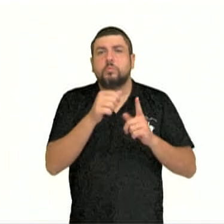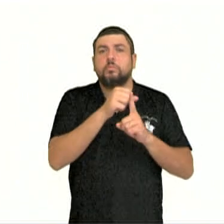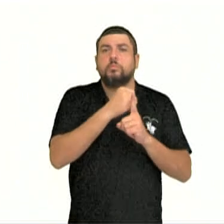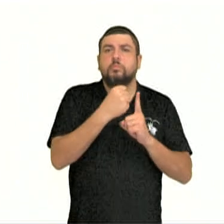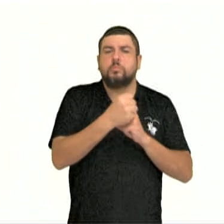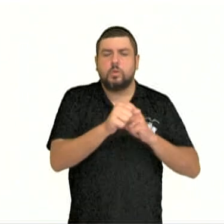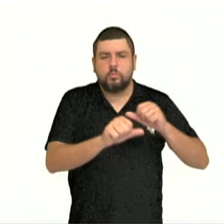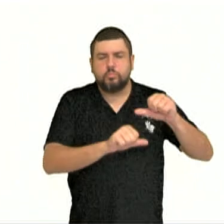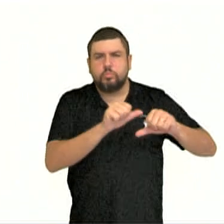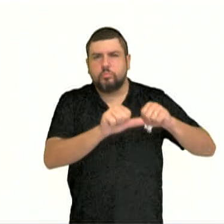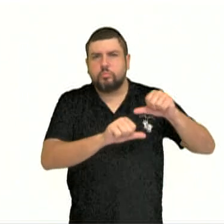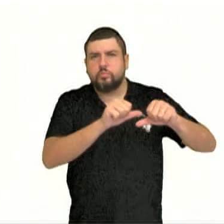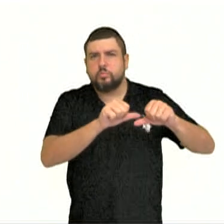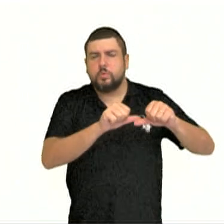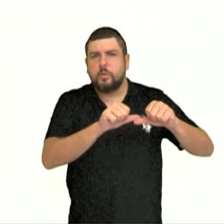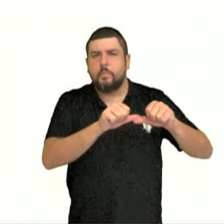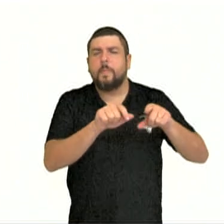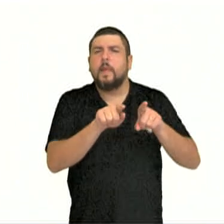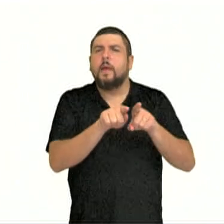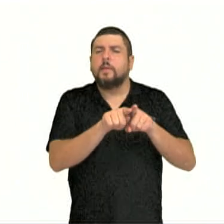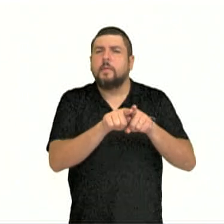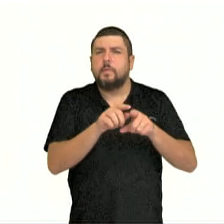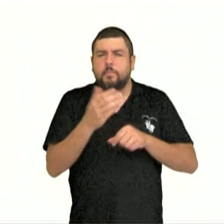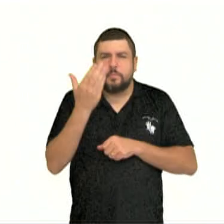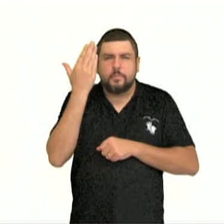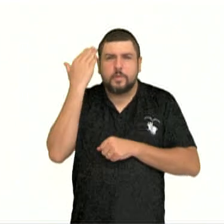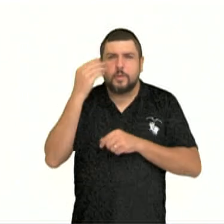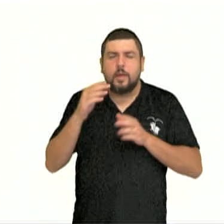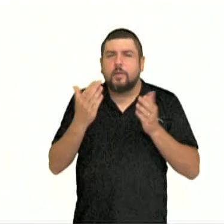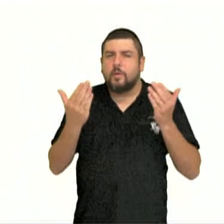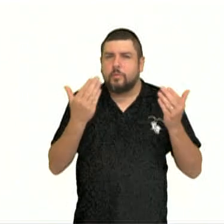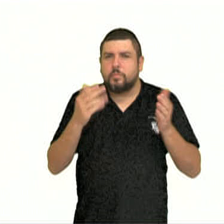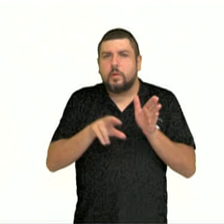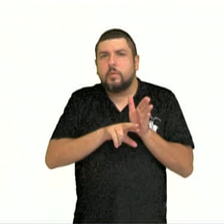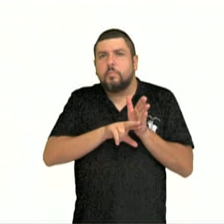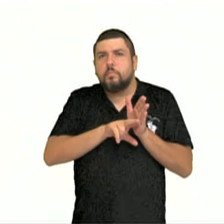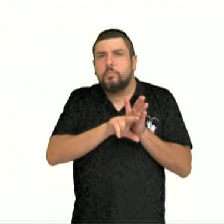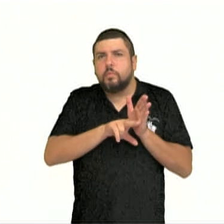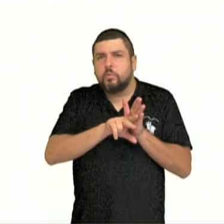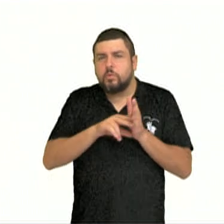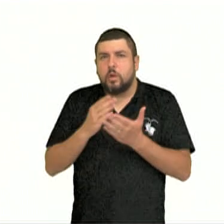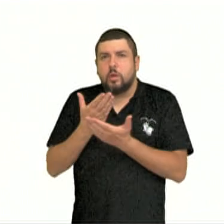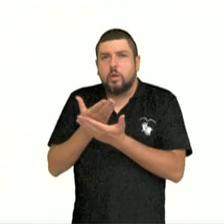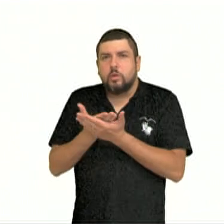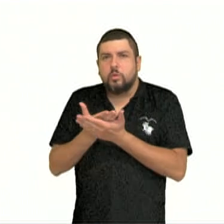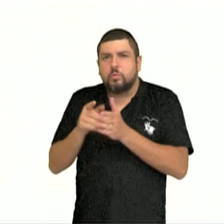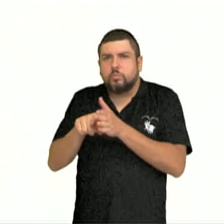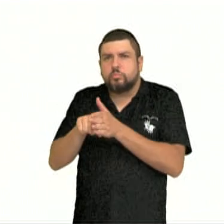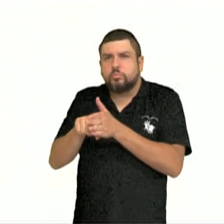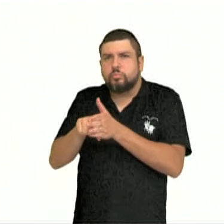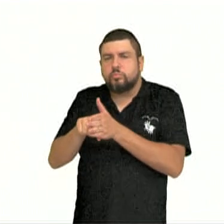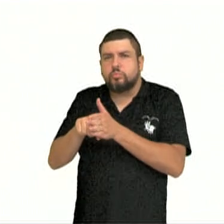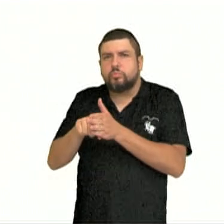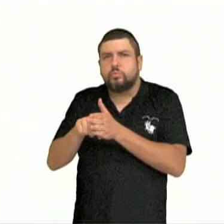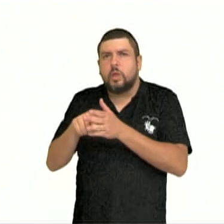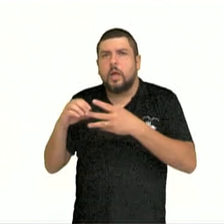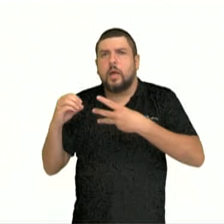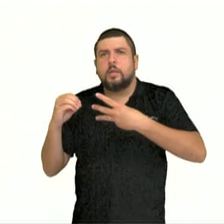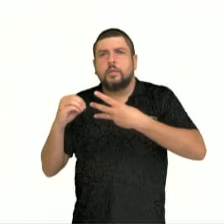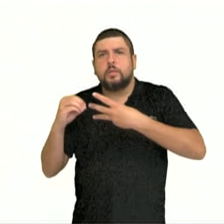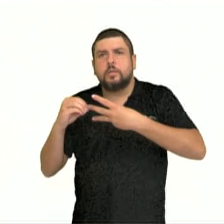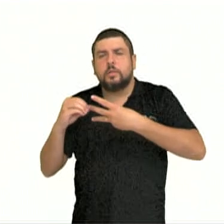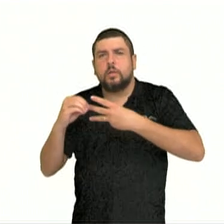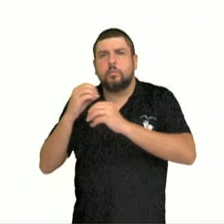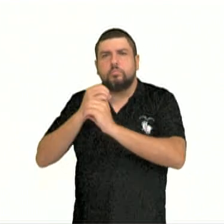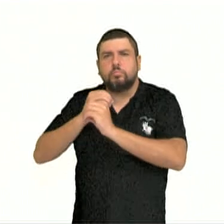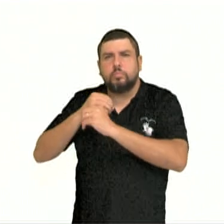fez a biologia, quando analisa uma célula, por exemplo, na imagem. Quer dizer, partir de